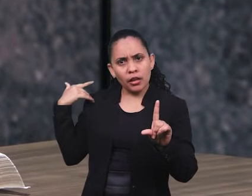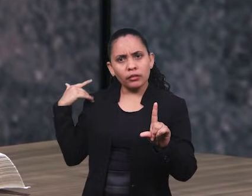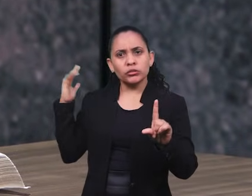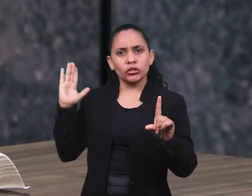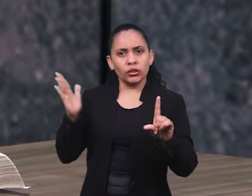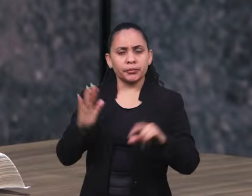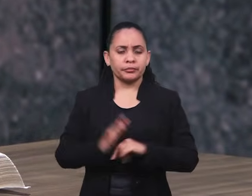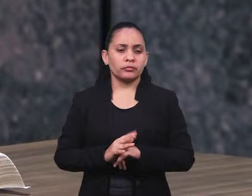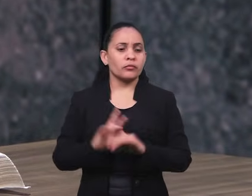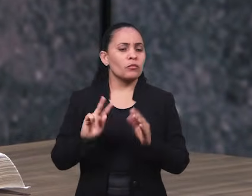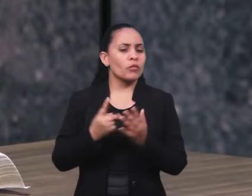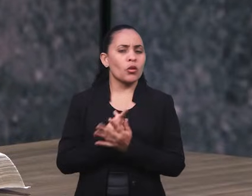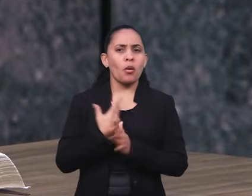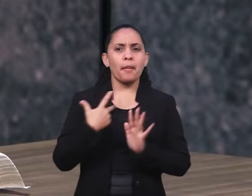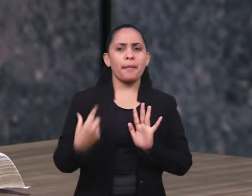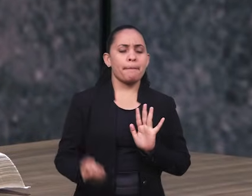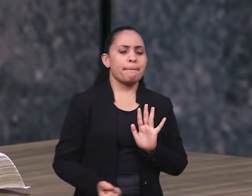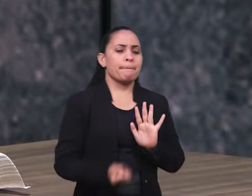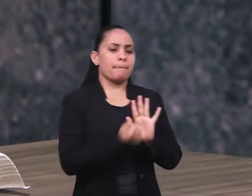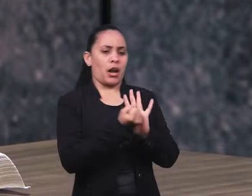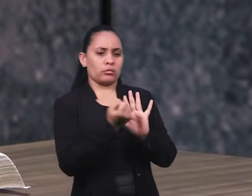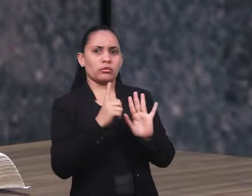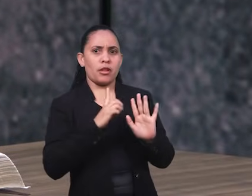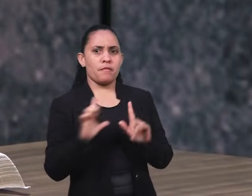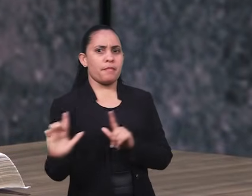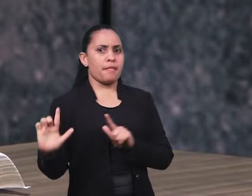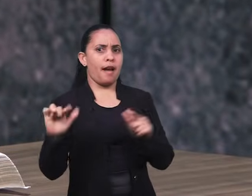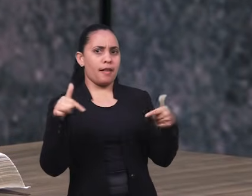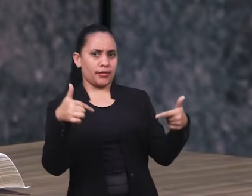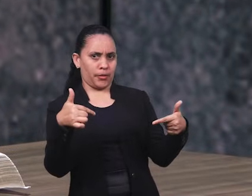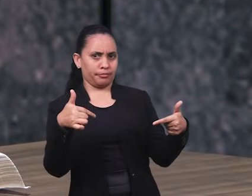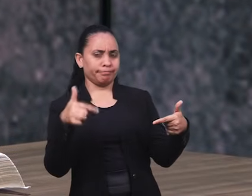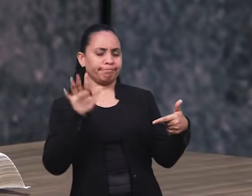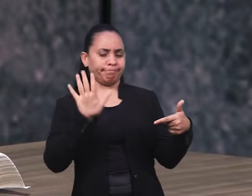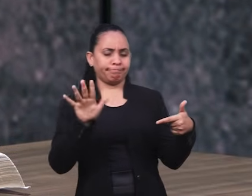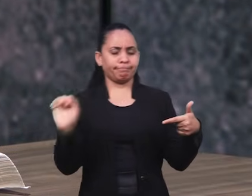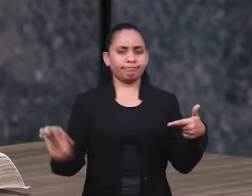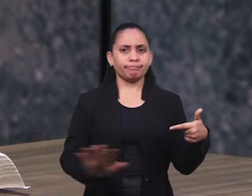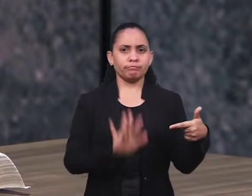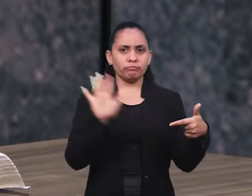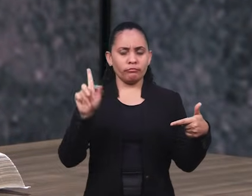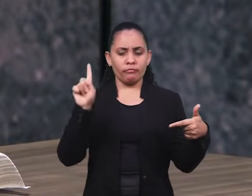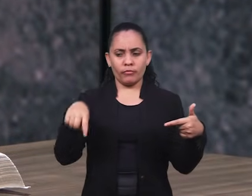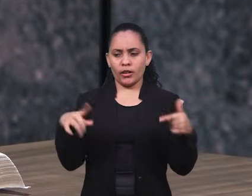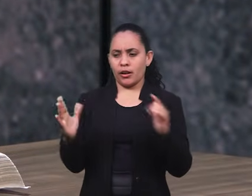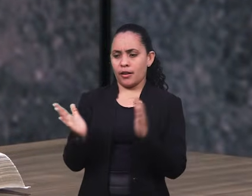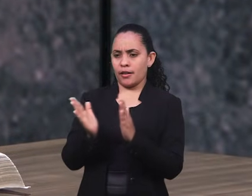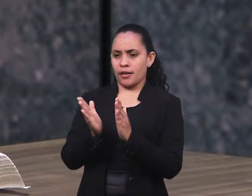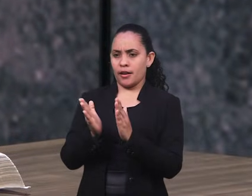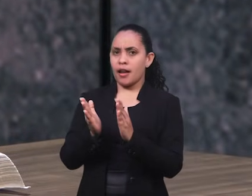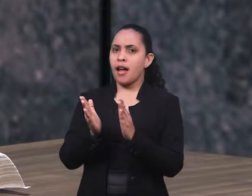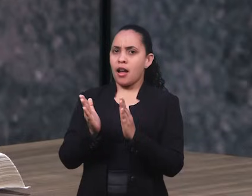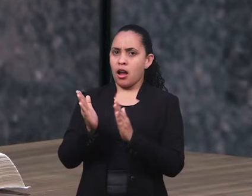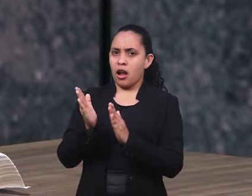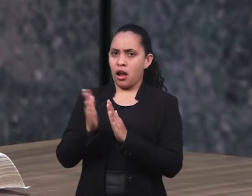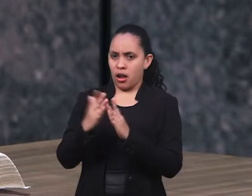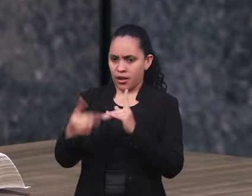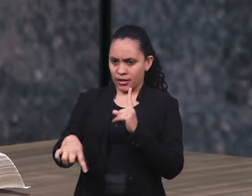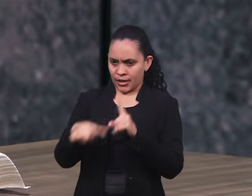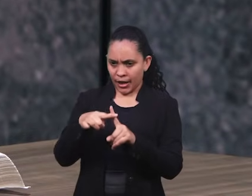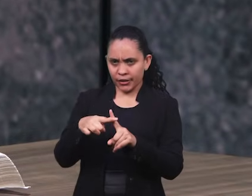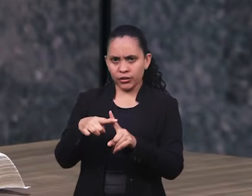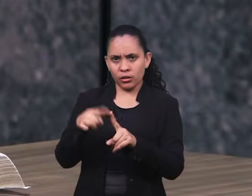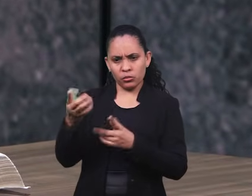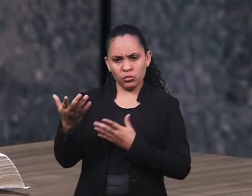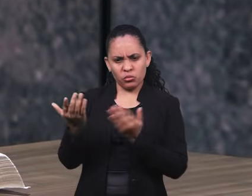anterior, isso causou impacto, causou uma reação. E, logicamente, a igreja, ela condenou as